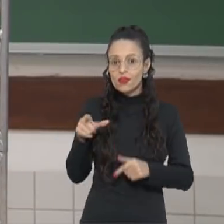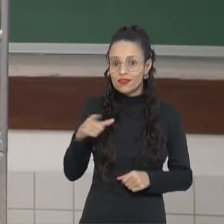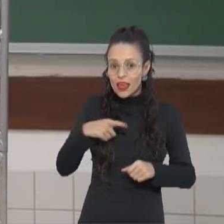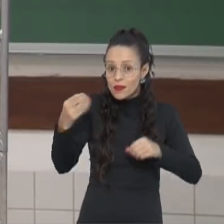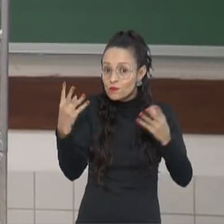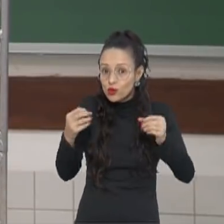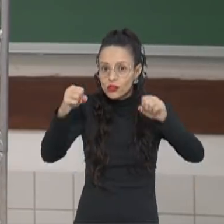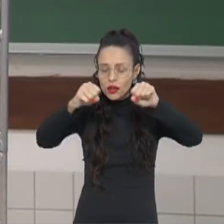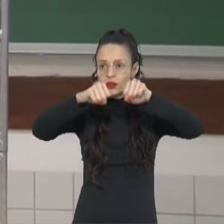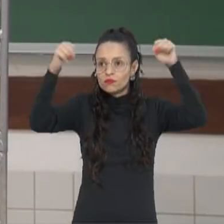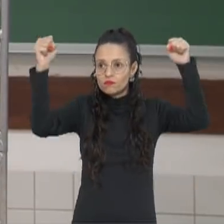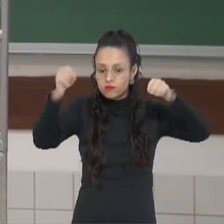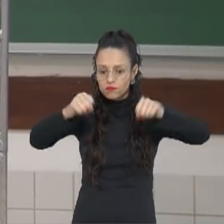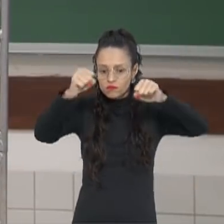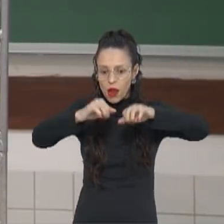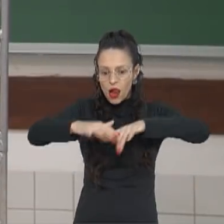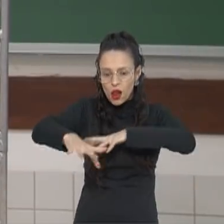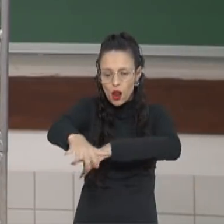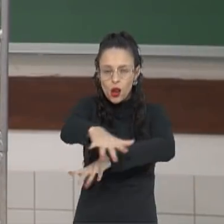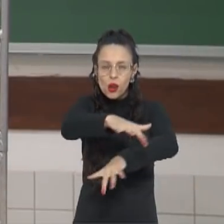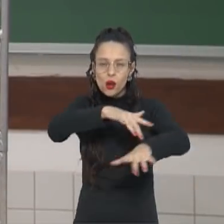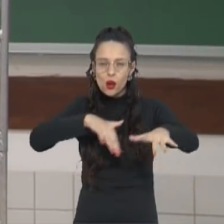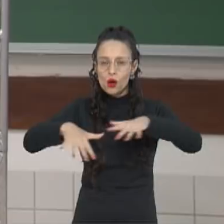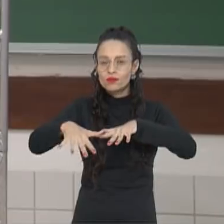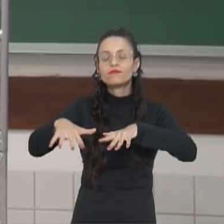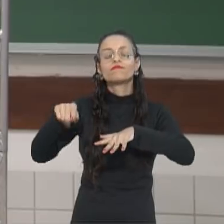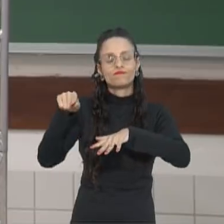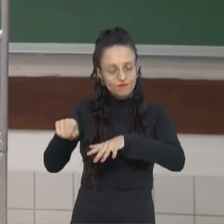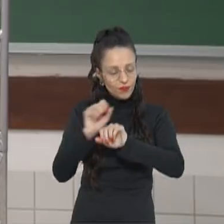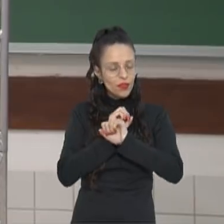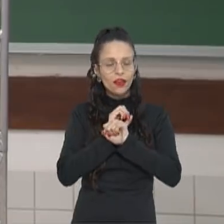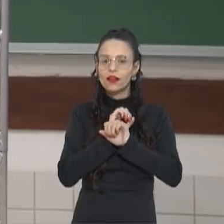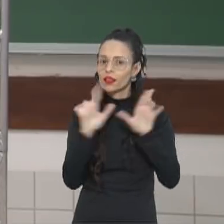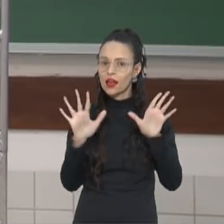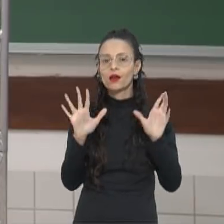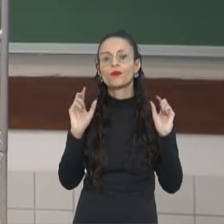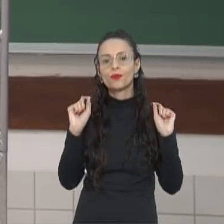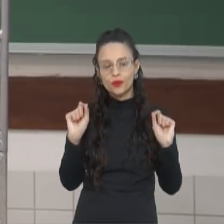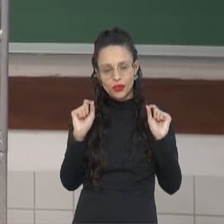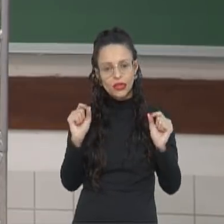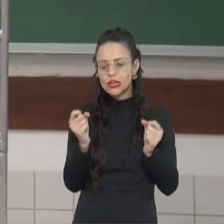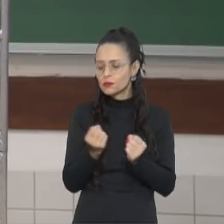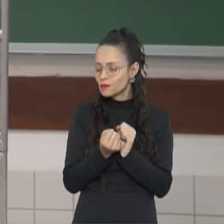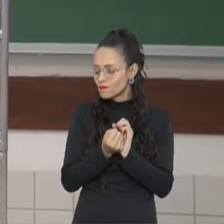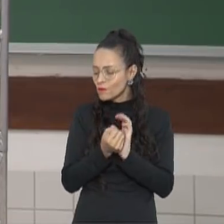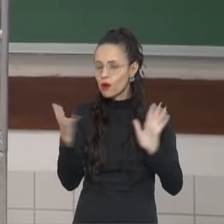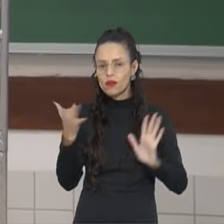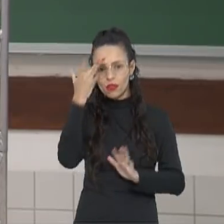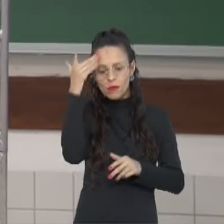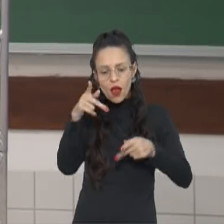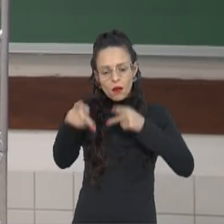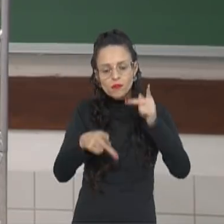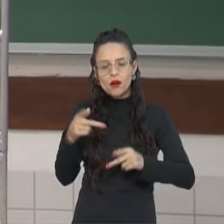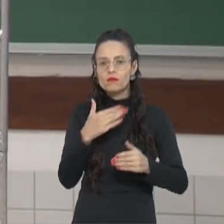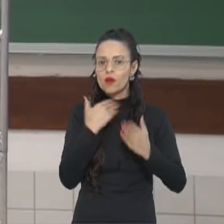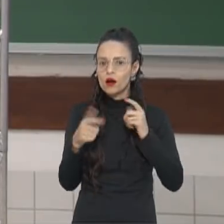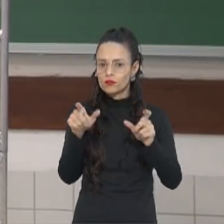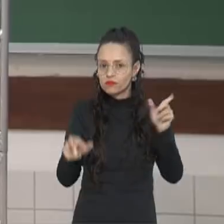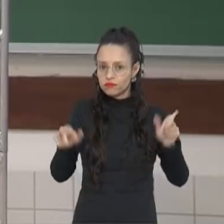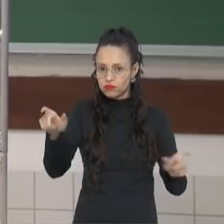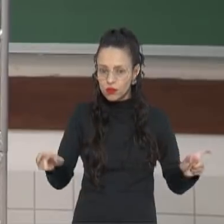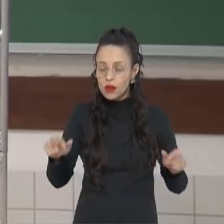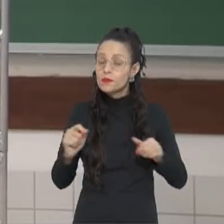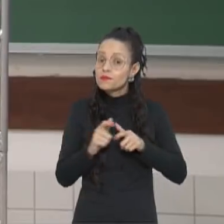gigantesco de bombas de armas sendo usadas em território pequeno, claro, muitos civis foram atingidos. Então, a maior parte